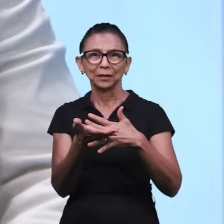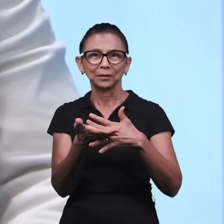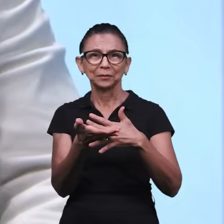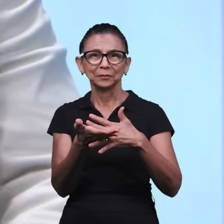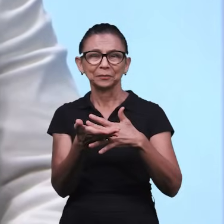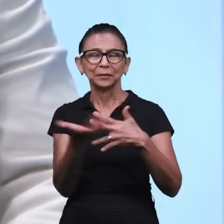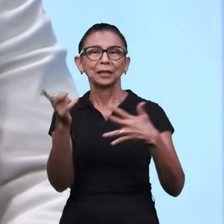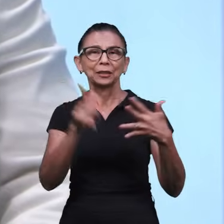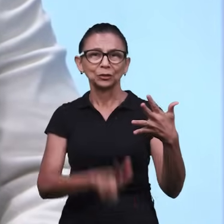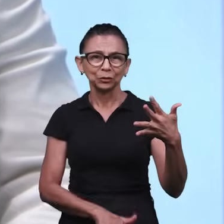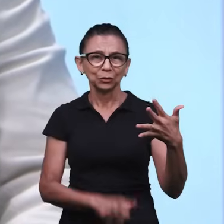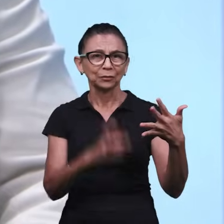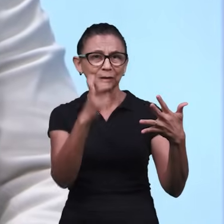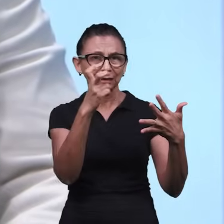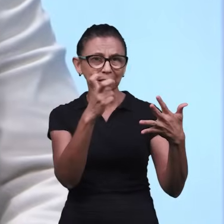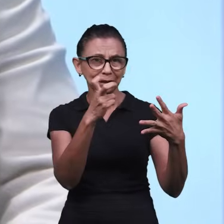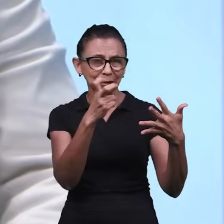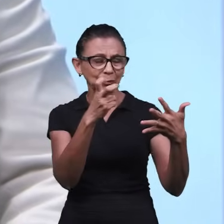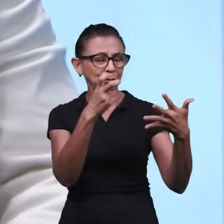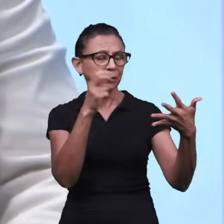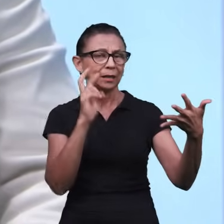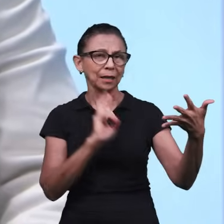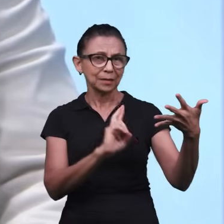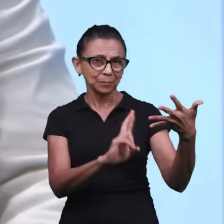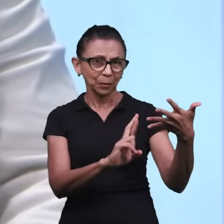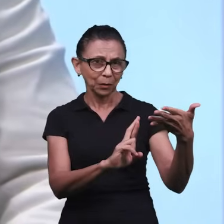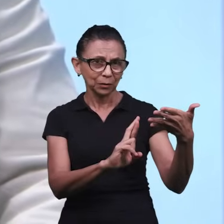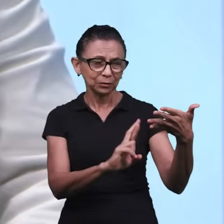que em outros momentos, né? Muito bom.